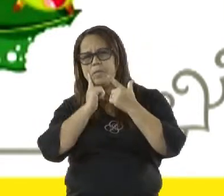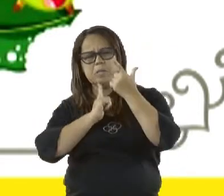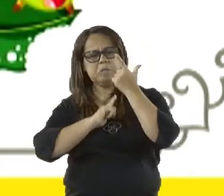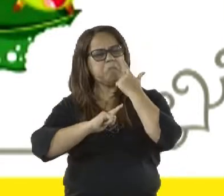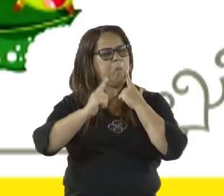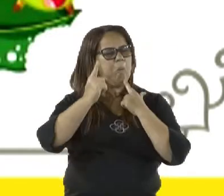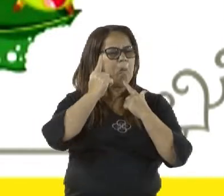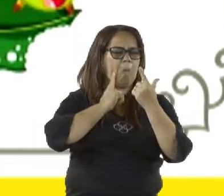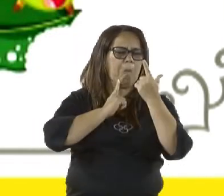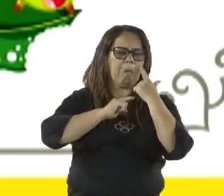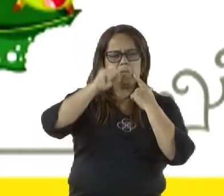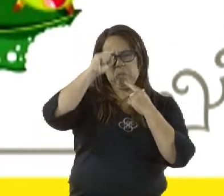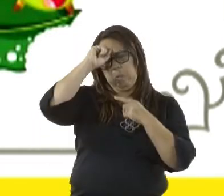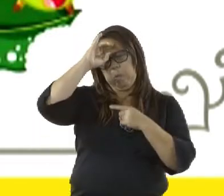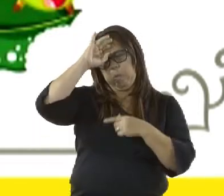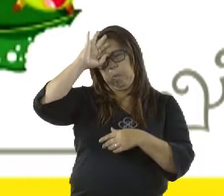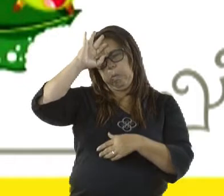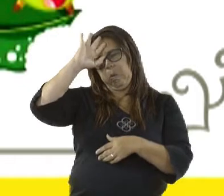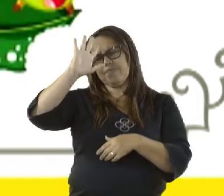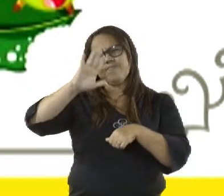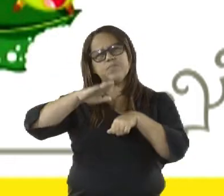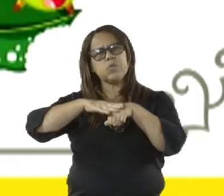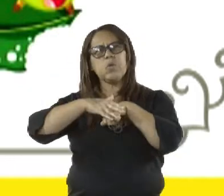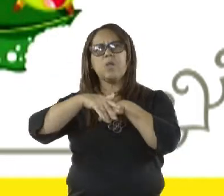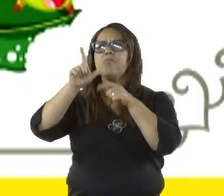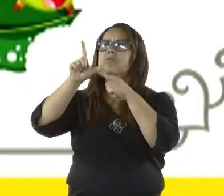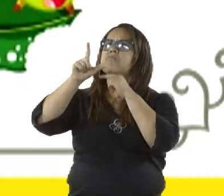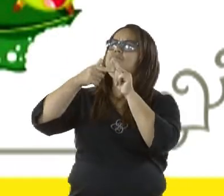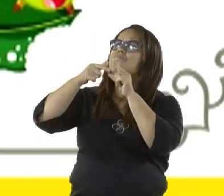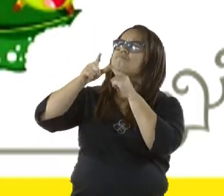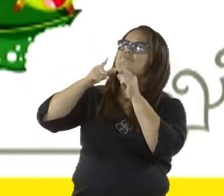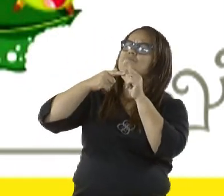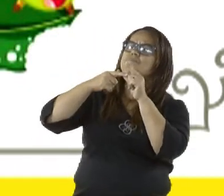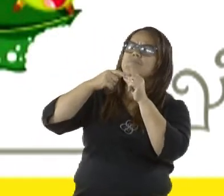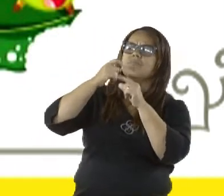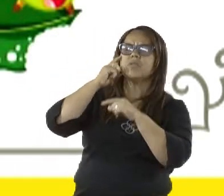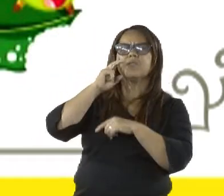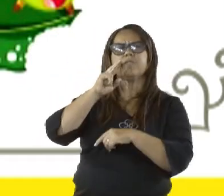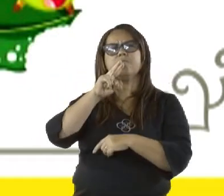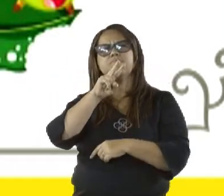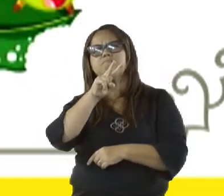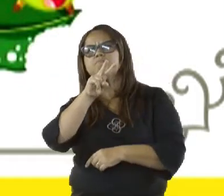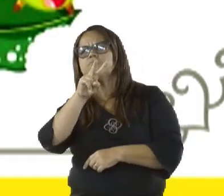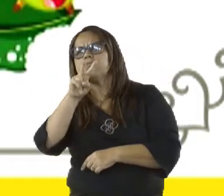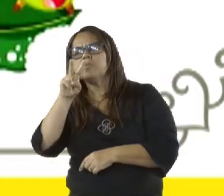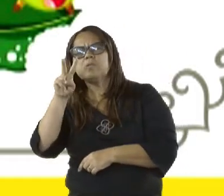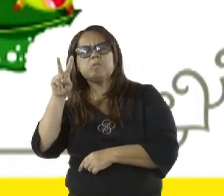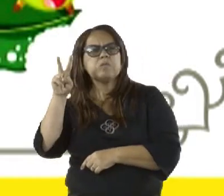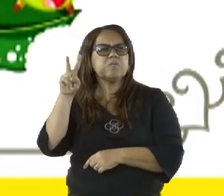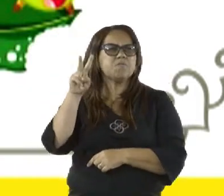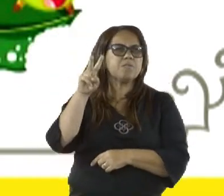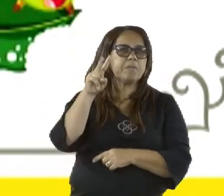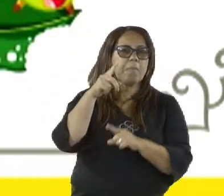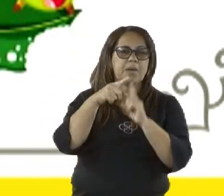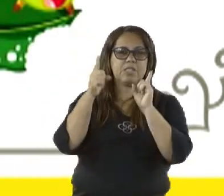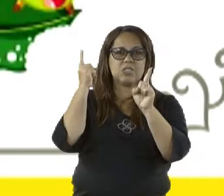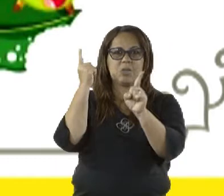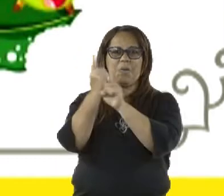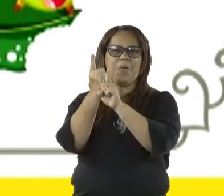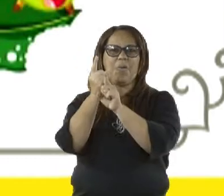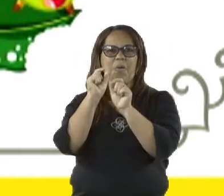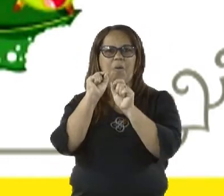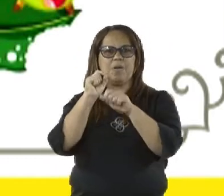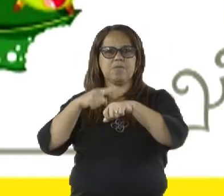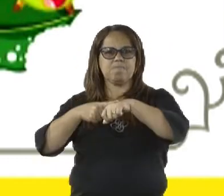dias. Em uma noite estrelada, resolveu sair para contemplar as estrelas, mas deu de cara com uma